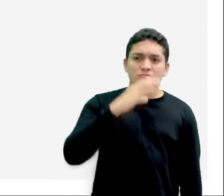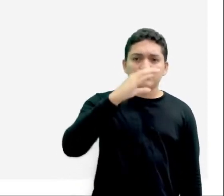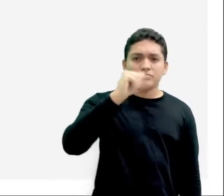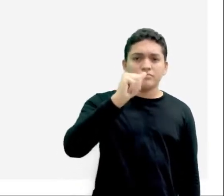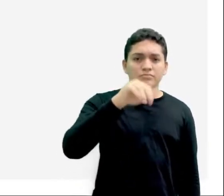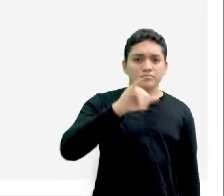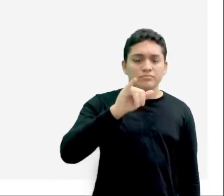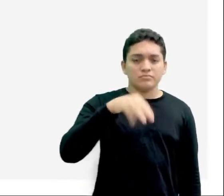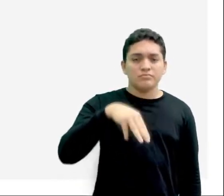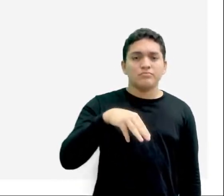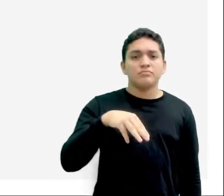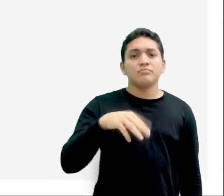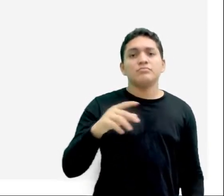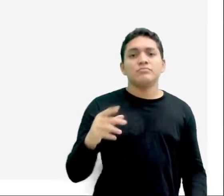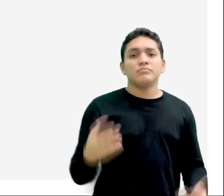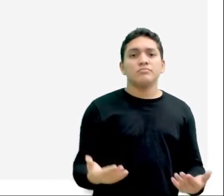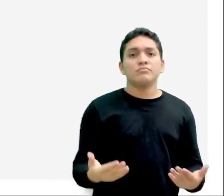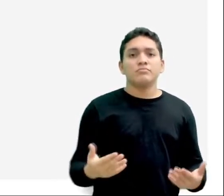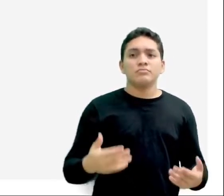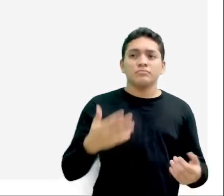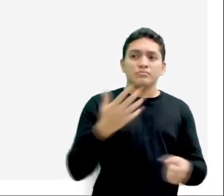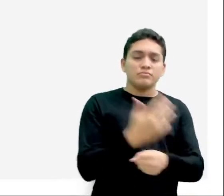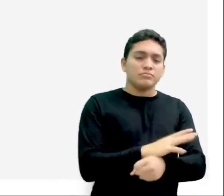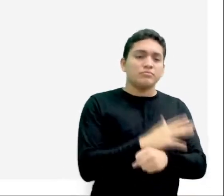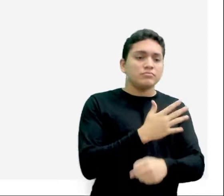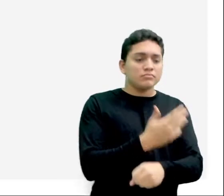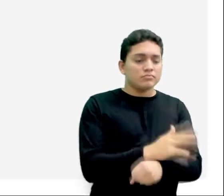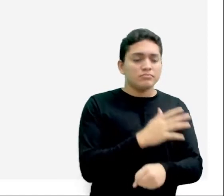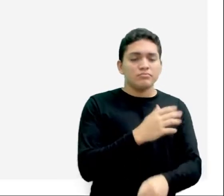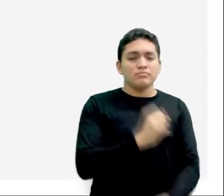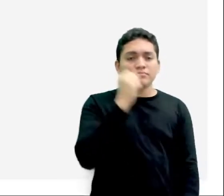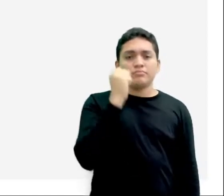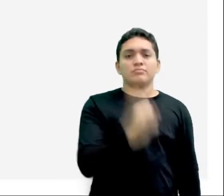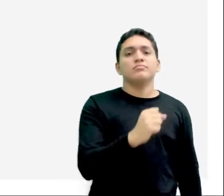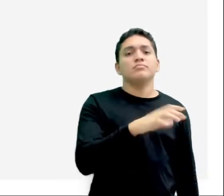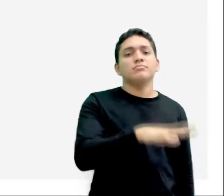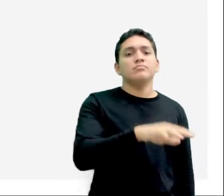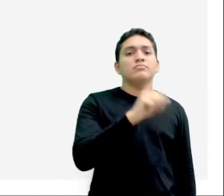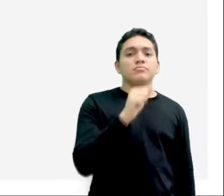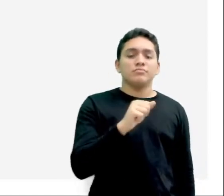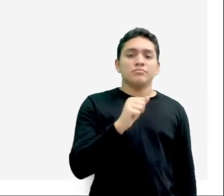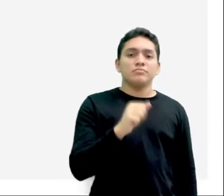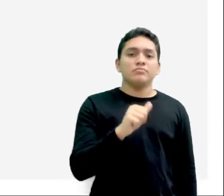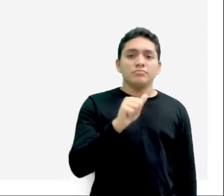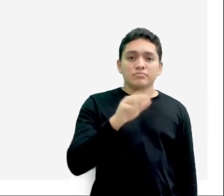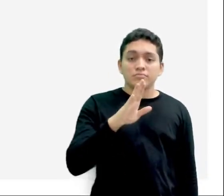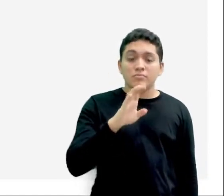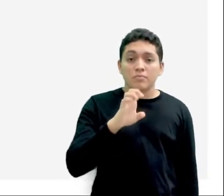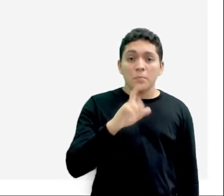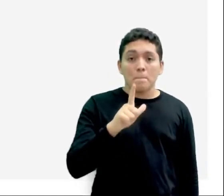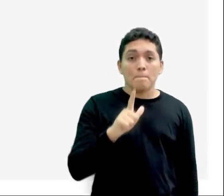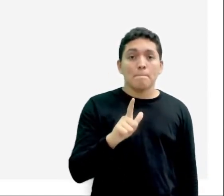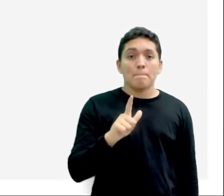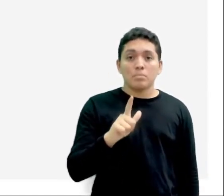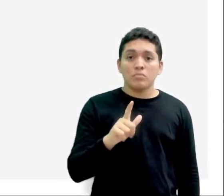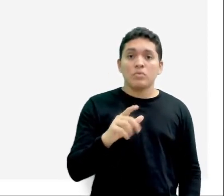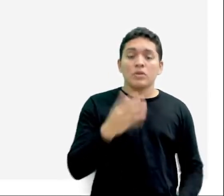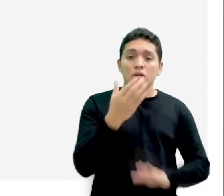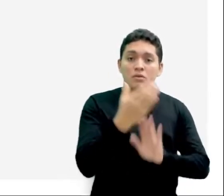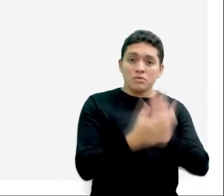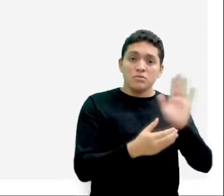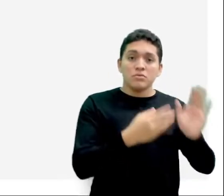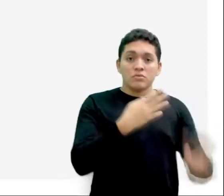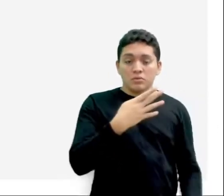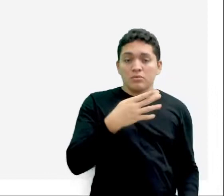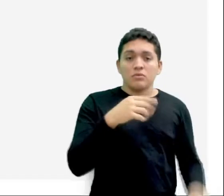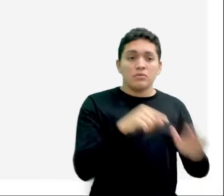quando que o levou a praticar o homicídio contra Abel, lá em Gênesis 4, versículos